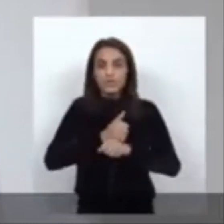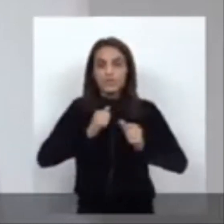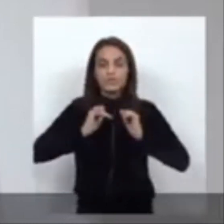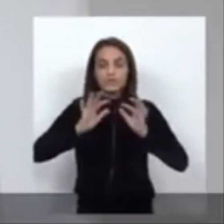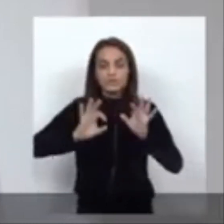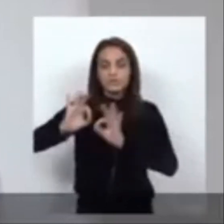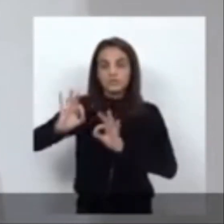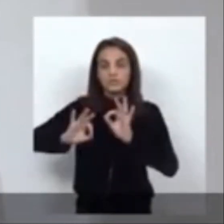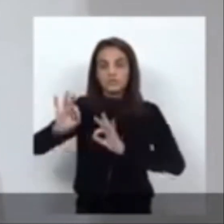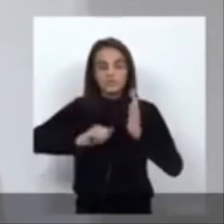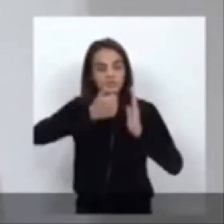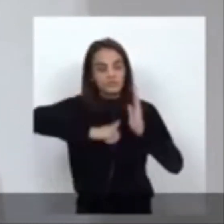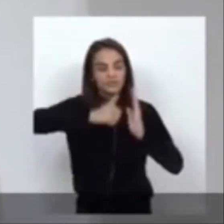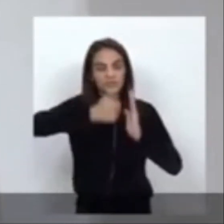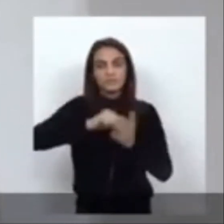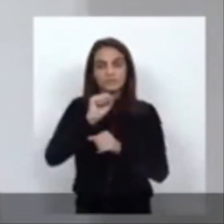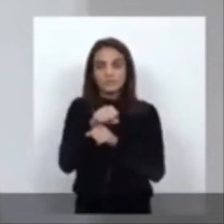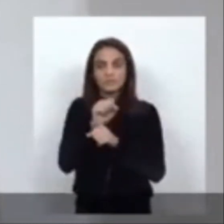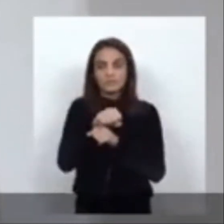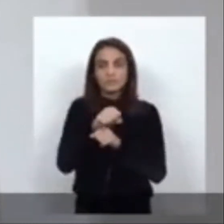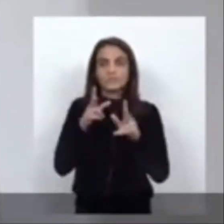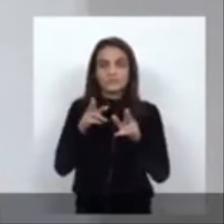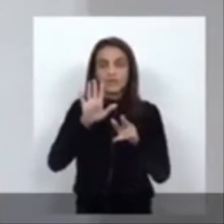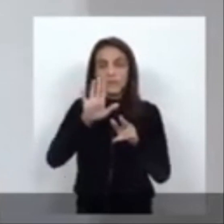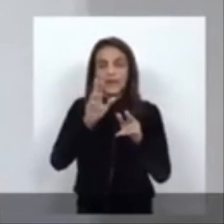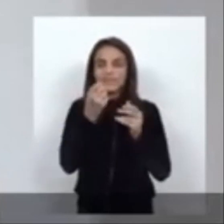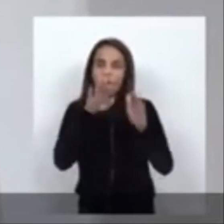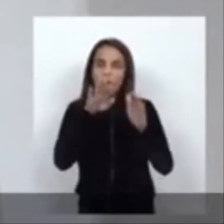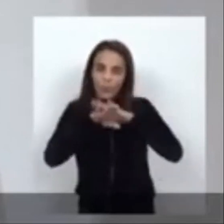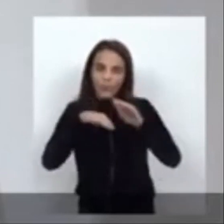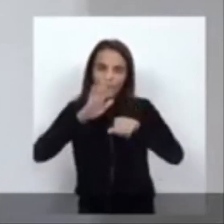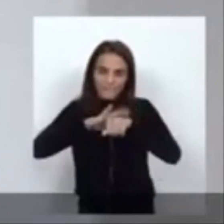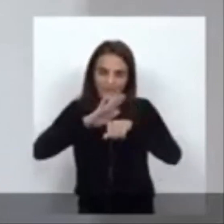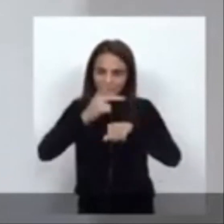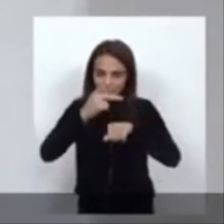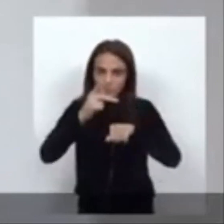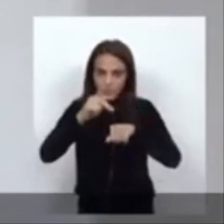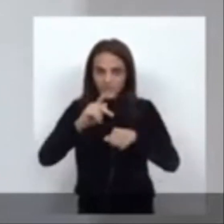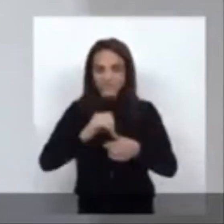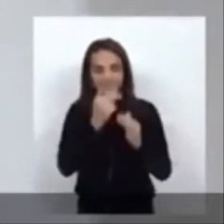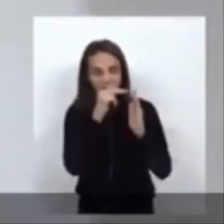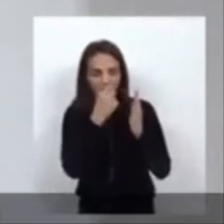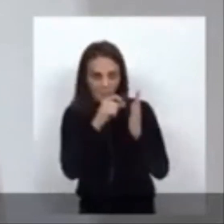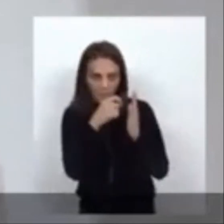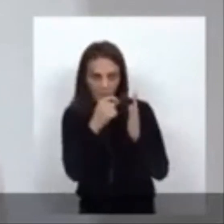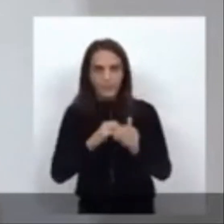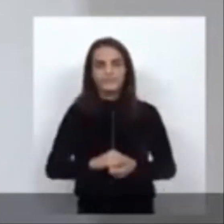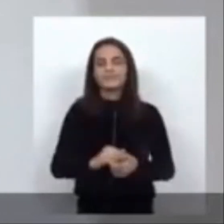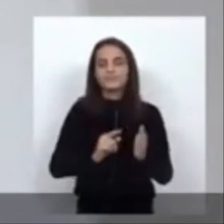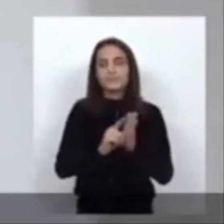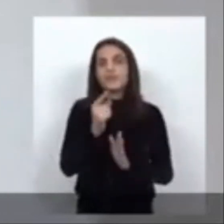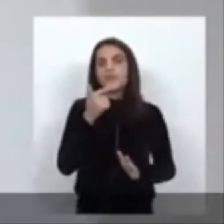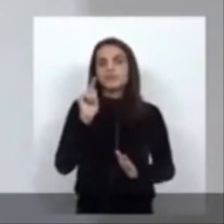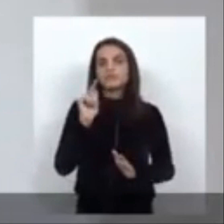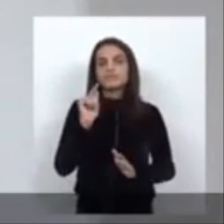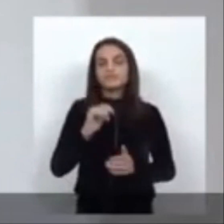programa sejam avaliados, sim, da mesma forma, só que manualmente, né, que a gente diz, através de formulários. Uma outra pergunta aqui, Roberta, que